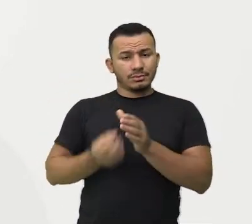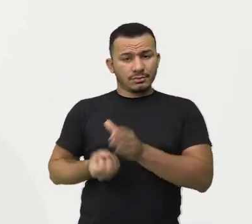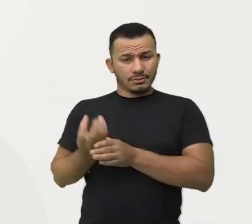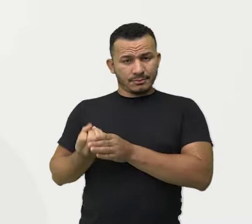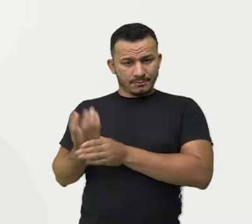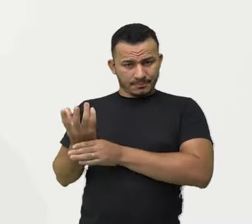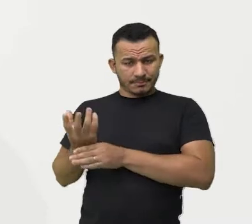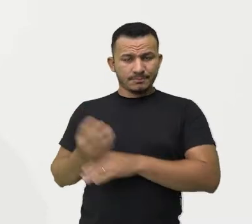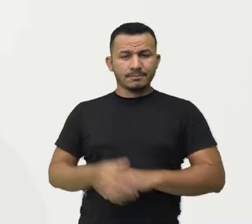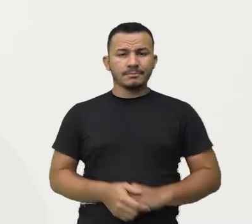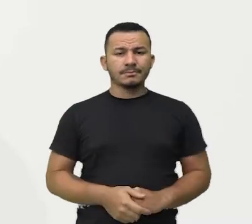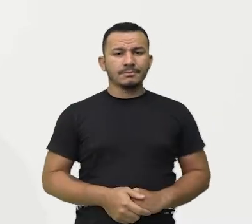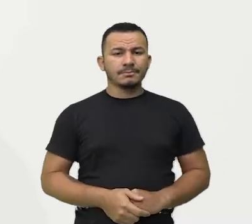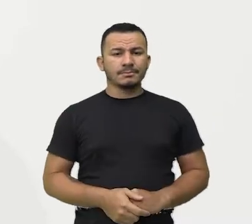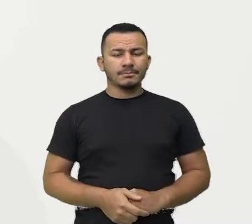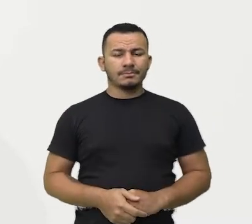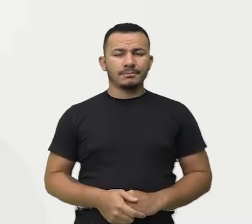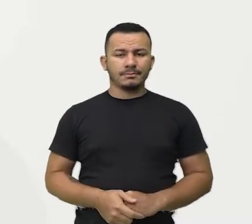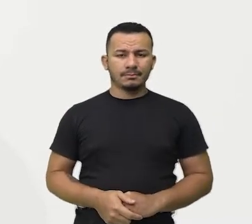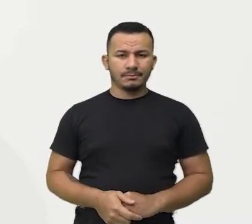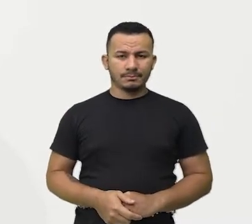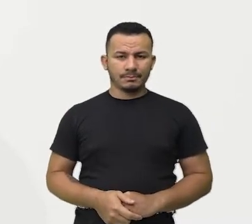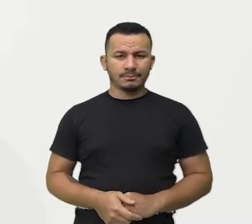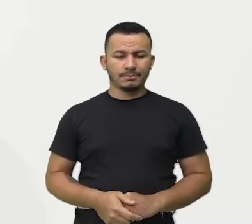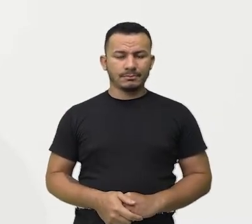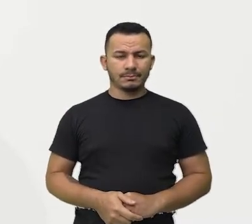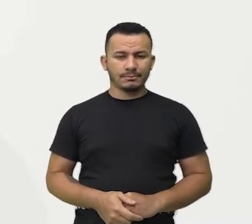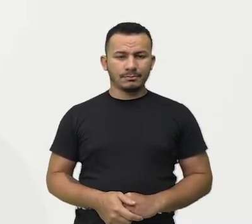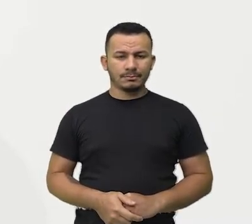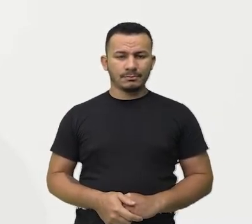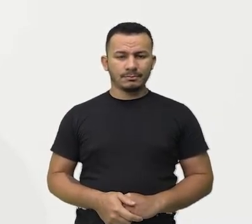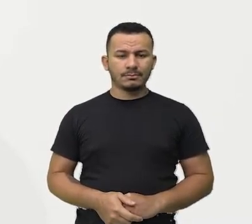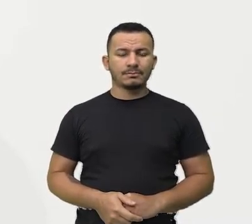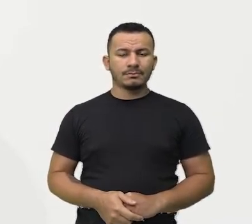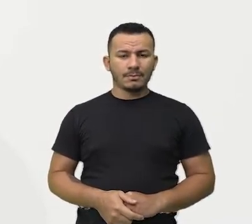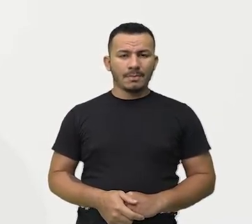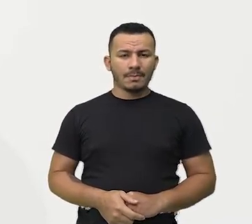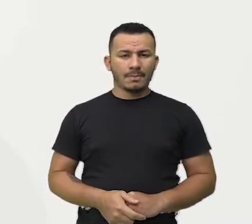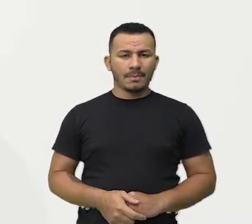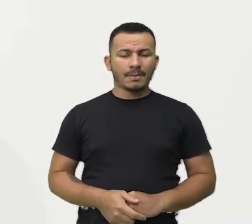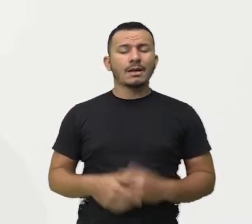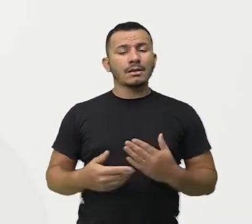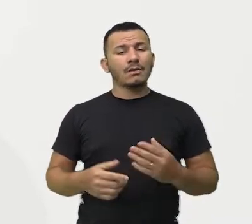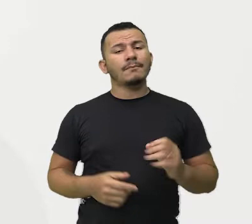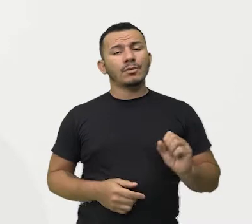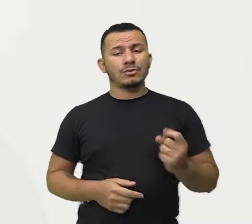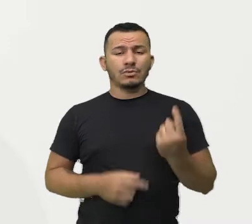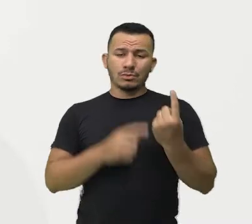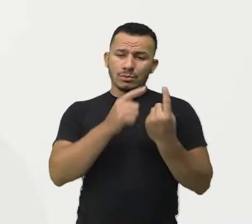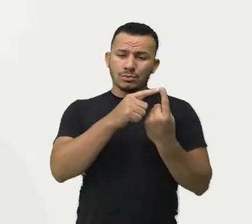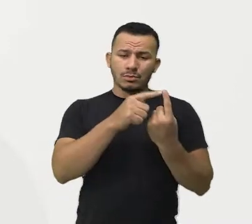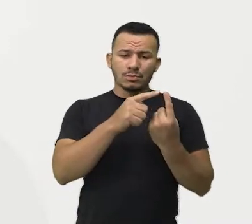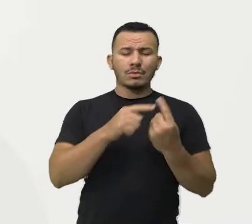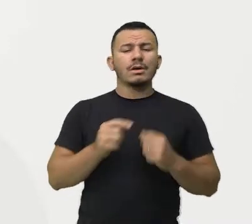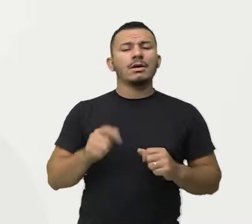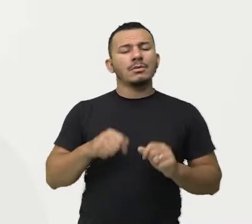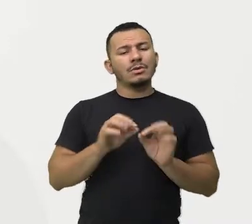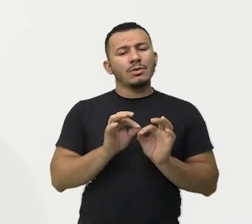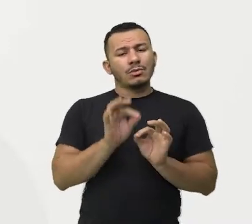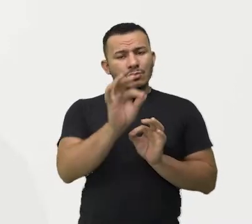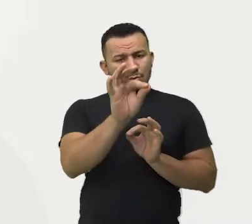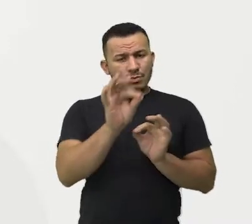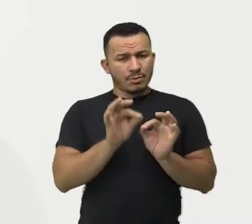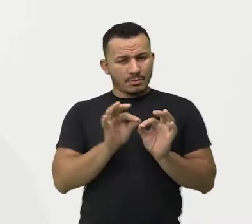de circunferência, tá legal? E aí, pessoal, circunferência, a gente pode falar comprimento da